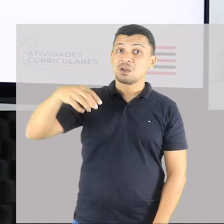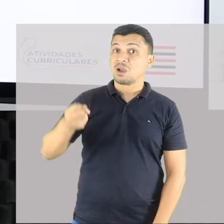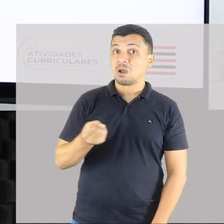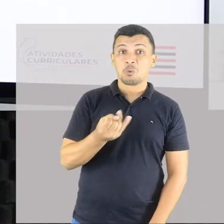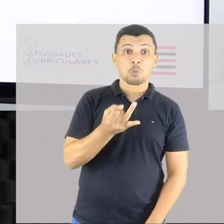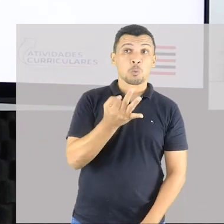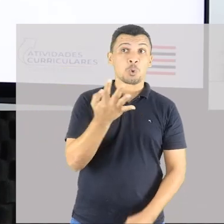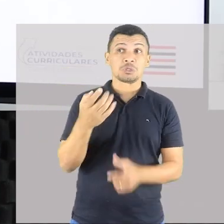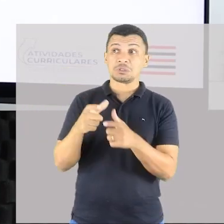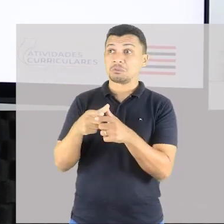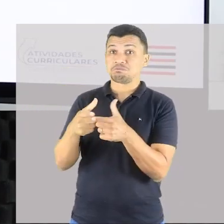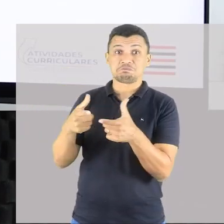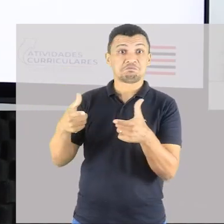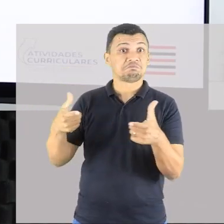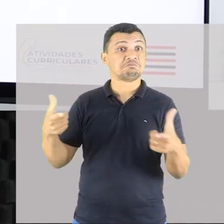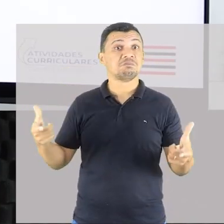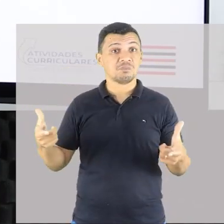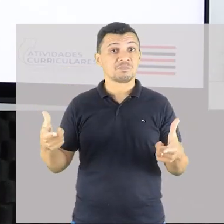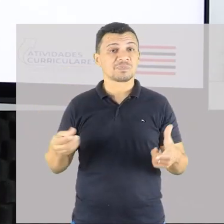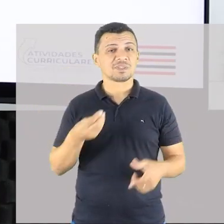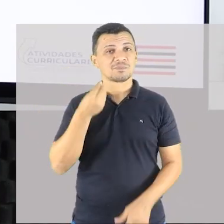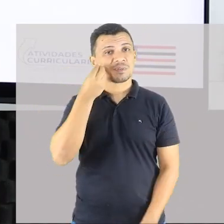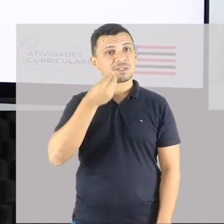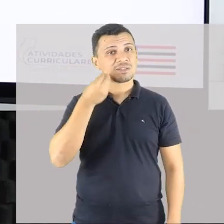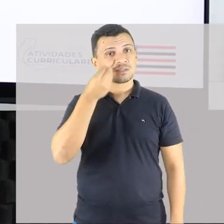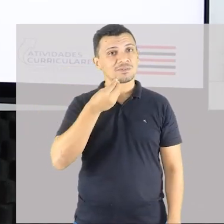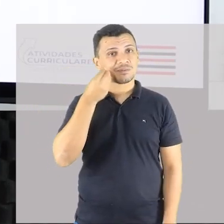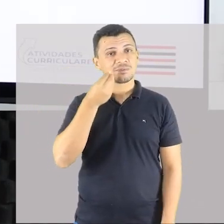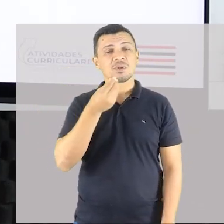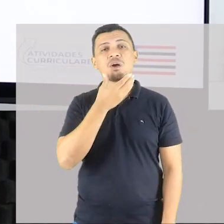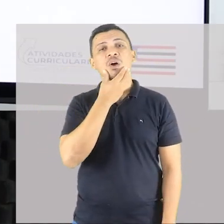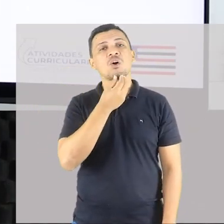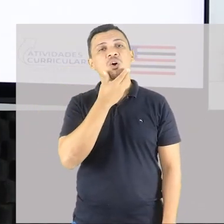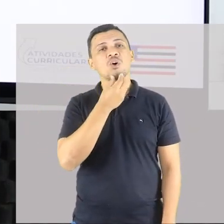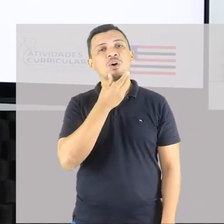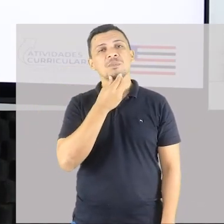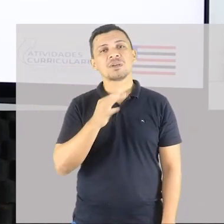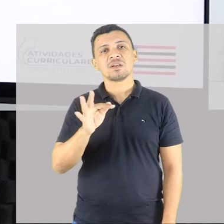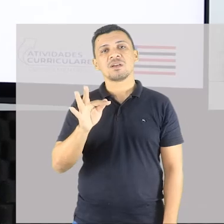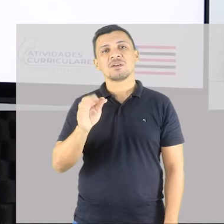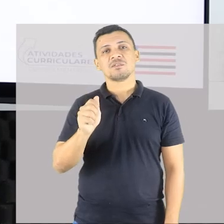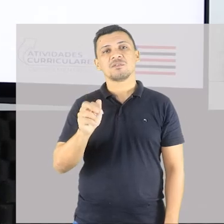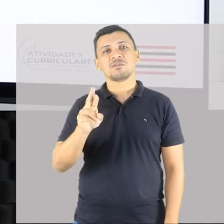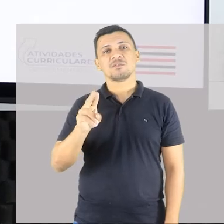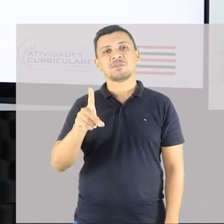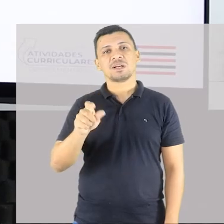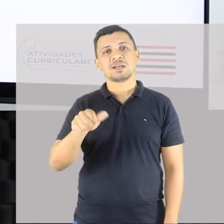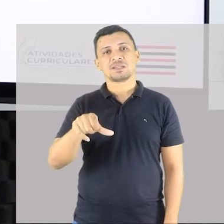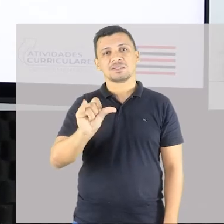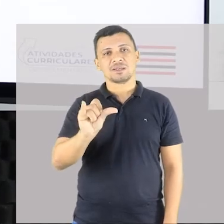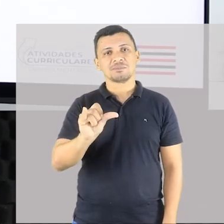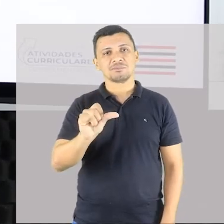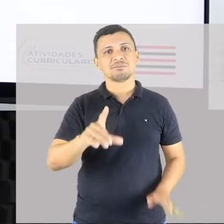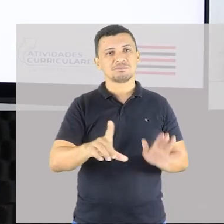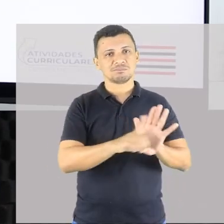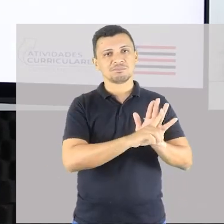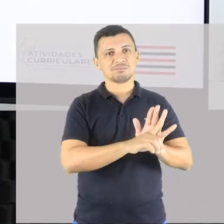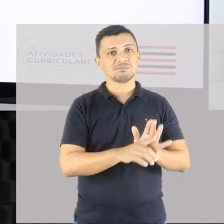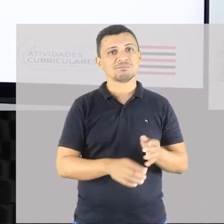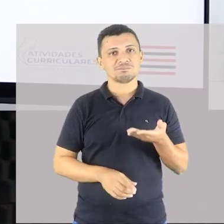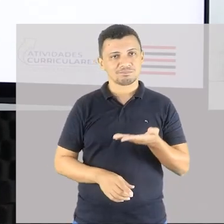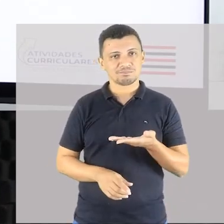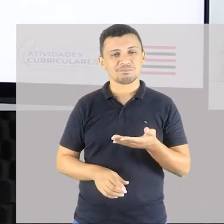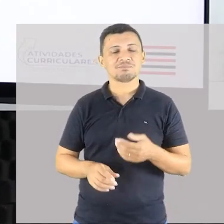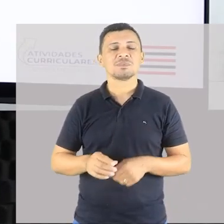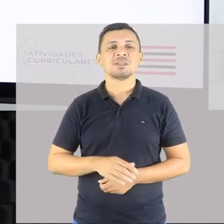escala, tá? Através do experimento de Michael Faraday, da lei de Faraday, belezinha? Então